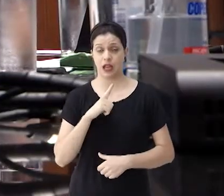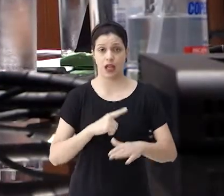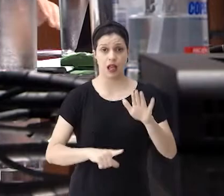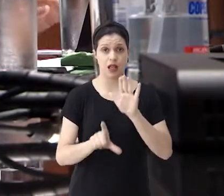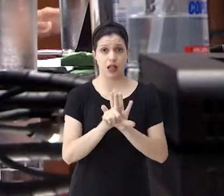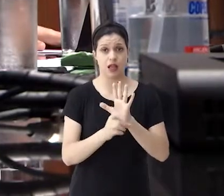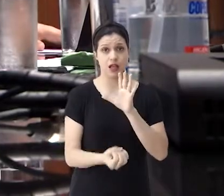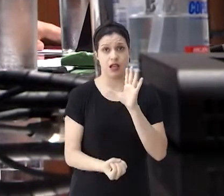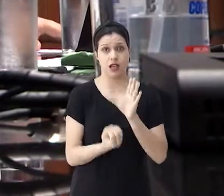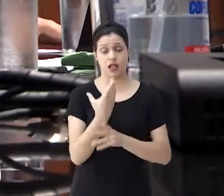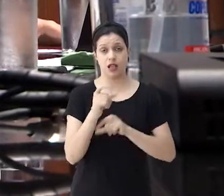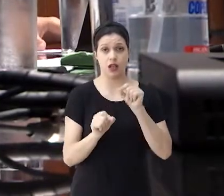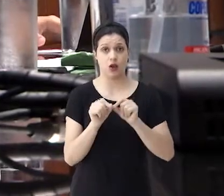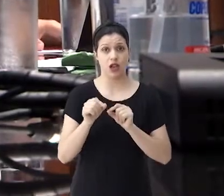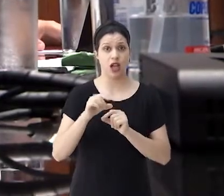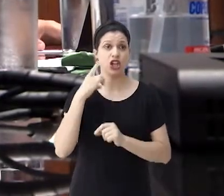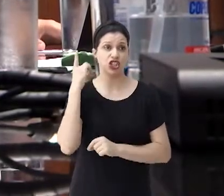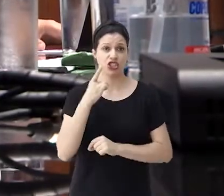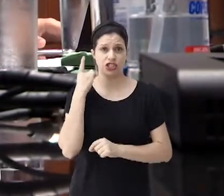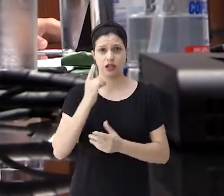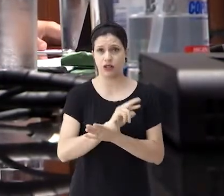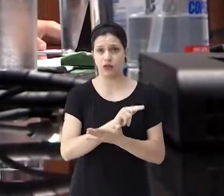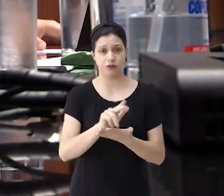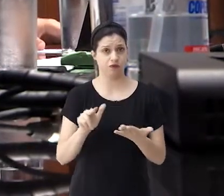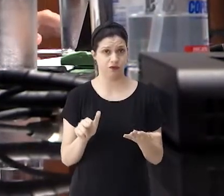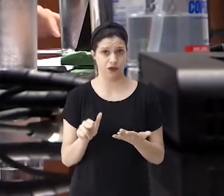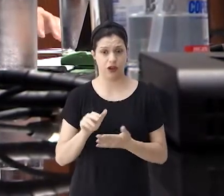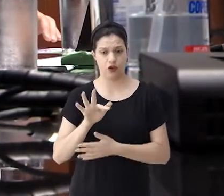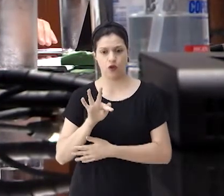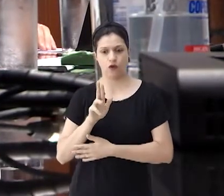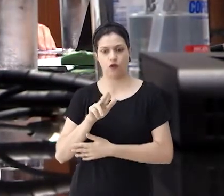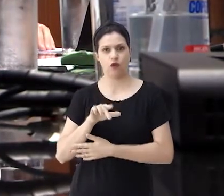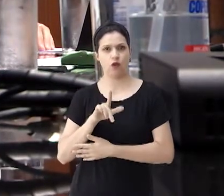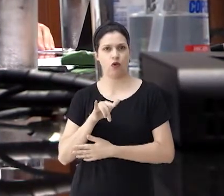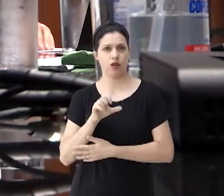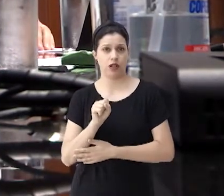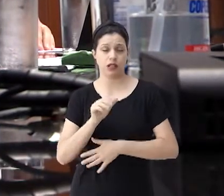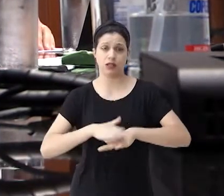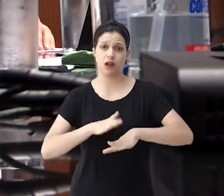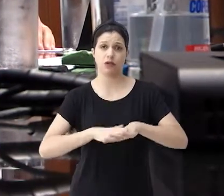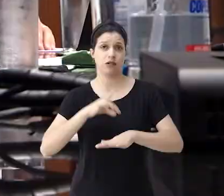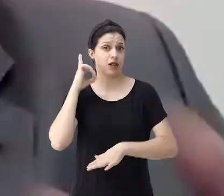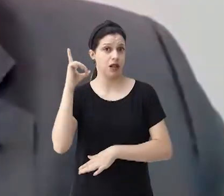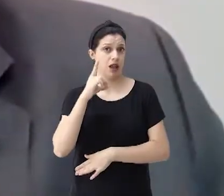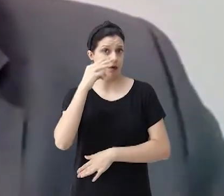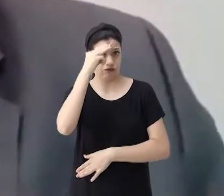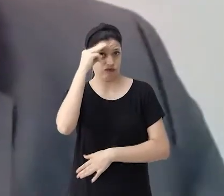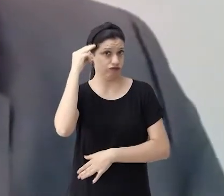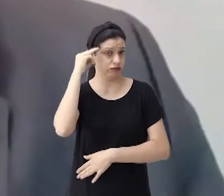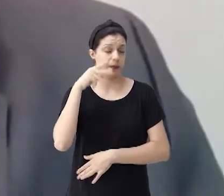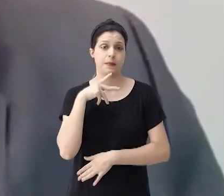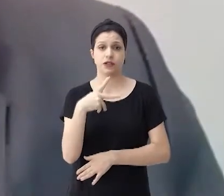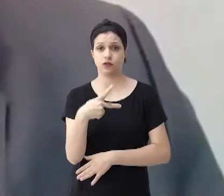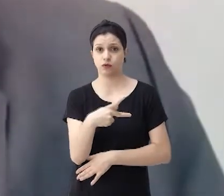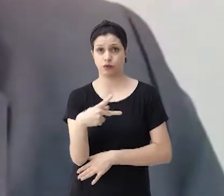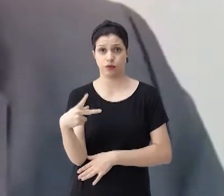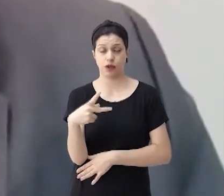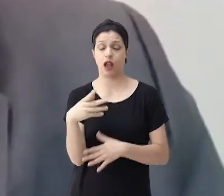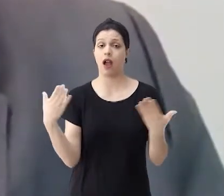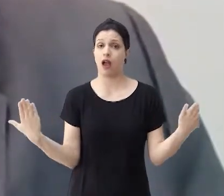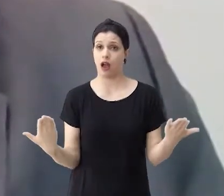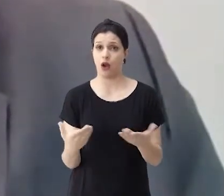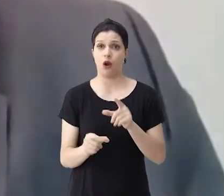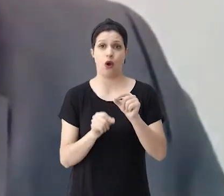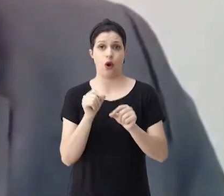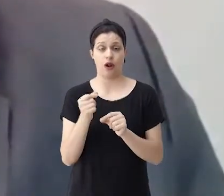na lei que cria o Fundo Estadual de Defesa e Reparação de Direitos Difusos e Lesados, o FUNLES. De autoria do deputado Evander